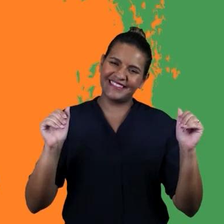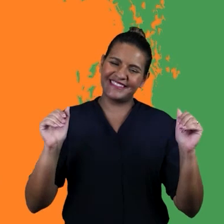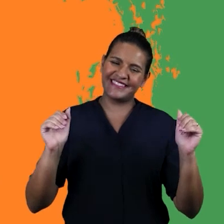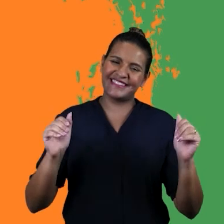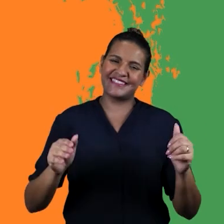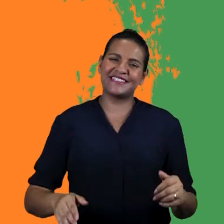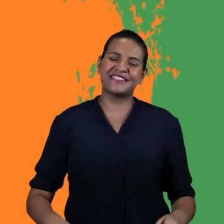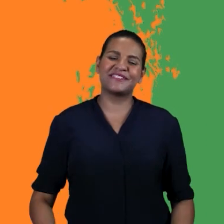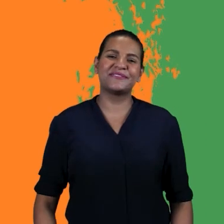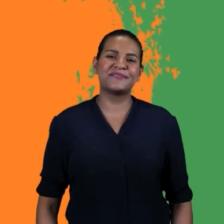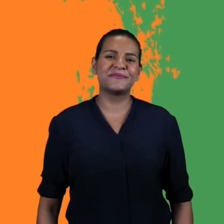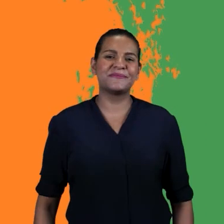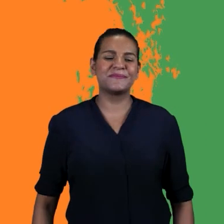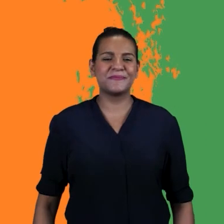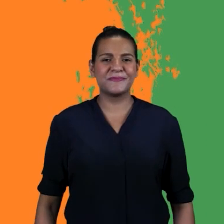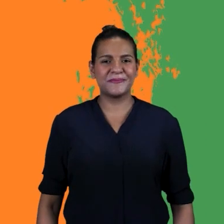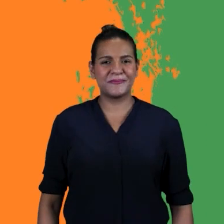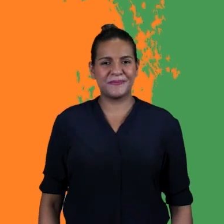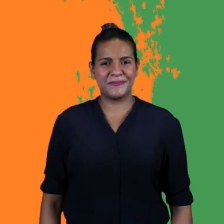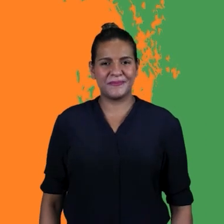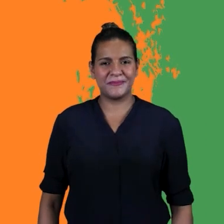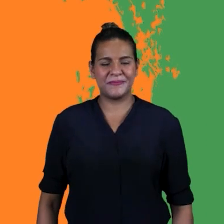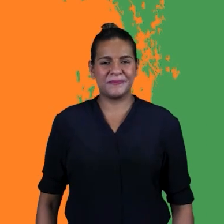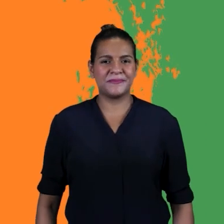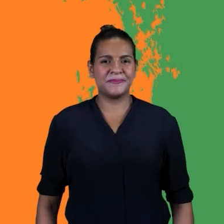até a próxima!